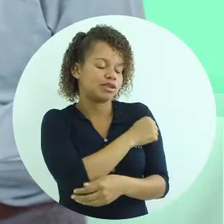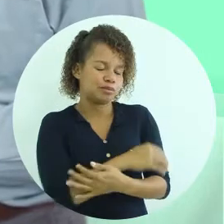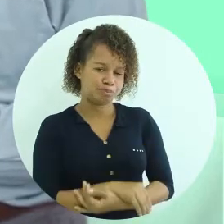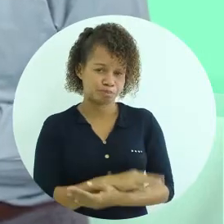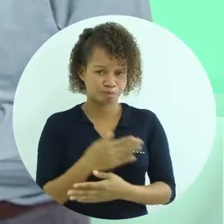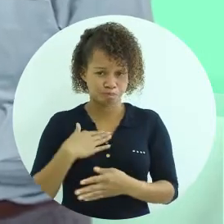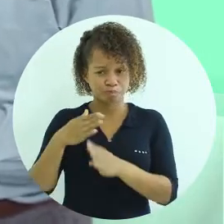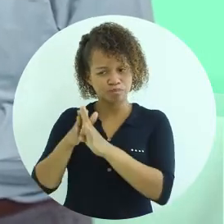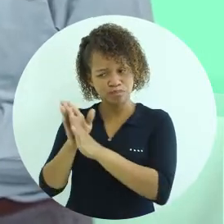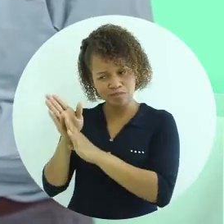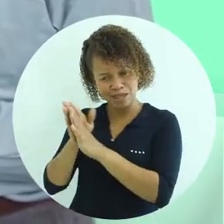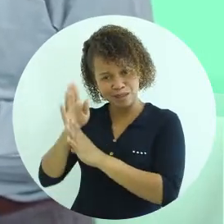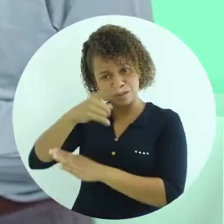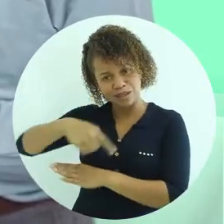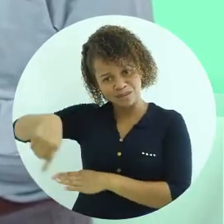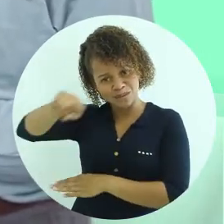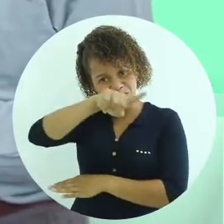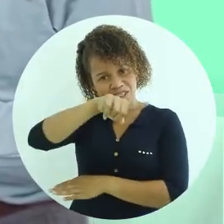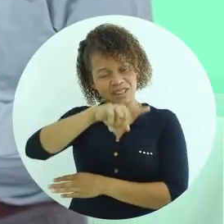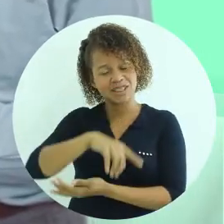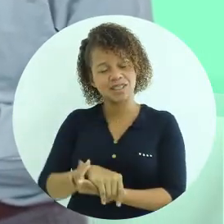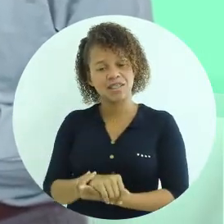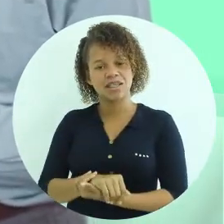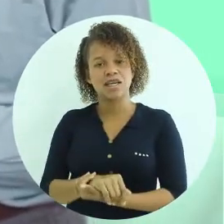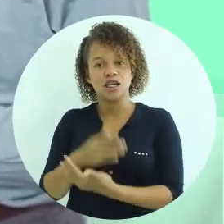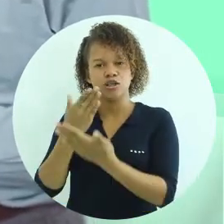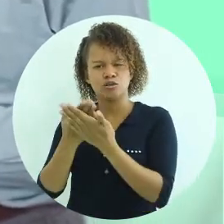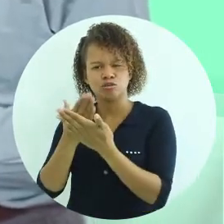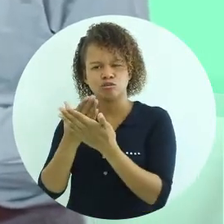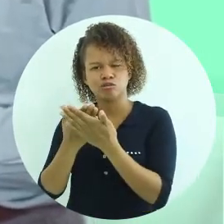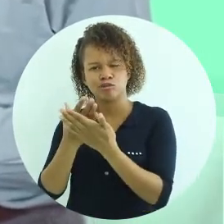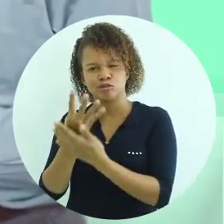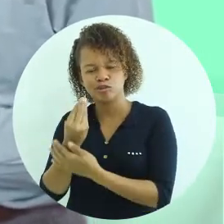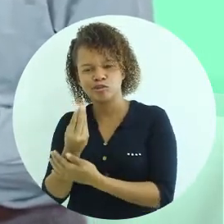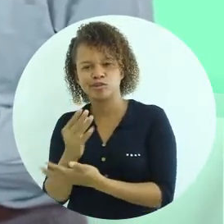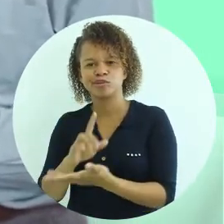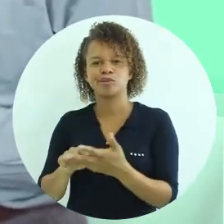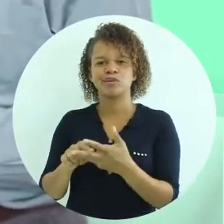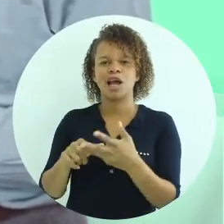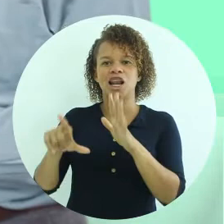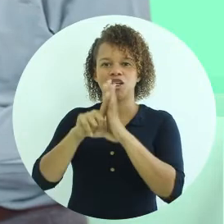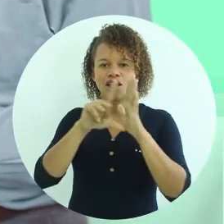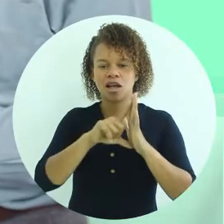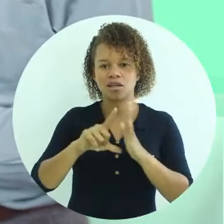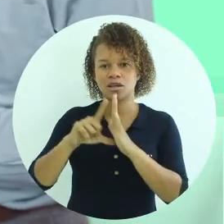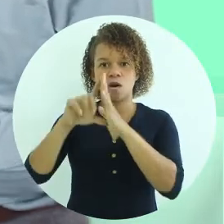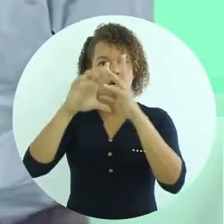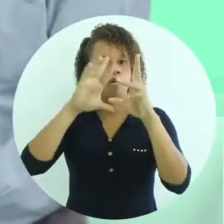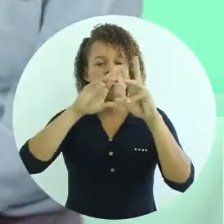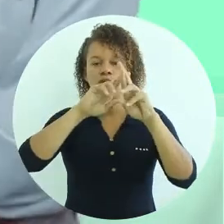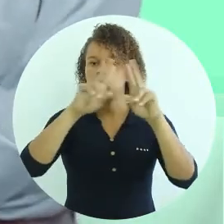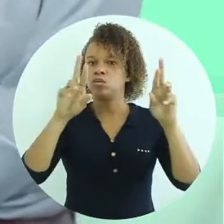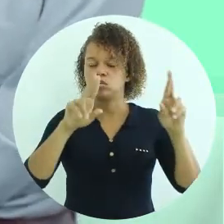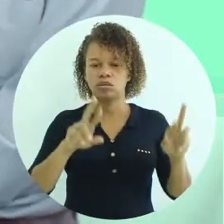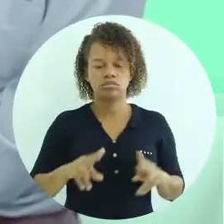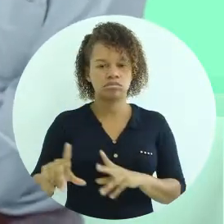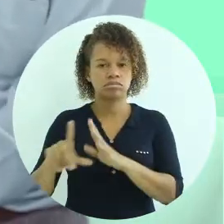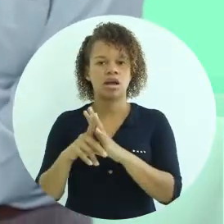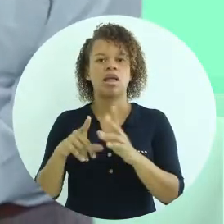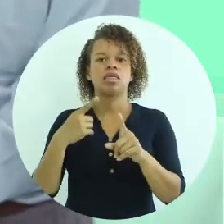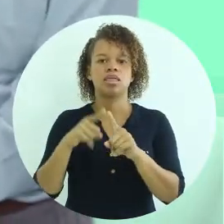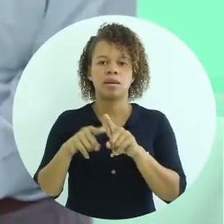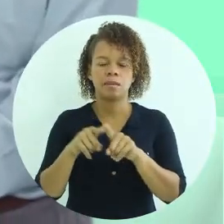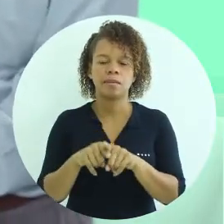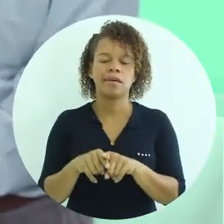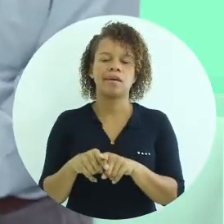tenho para dar é que você estude bastante, porque a legislação muda constantemente. A questão do Incoterm,